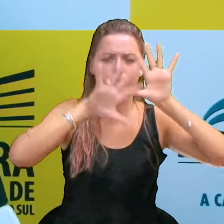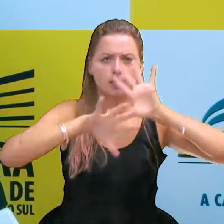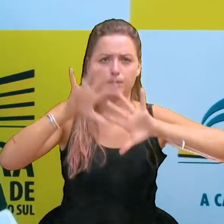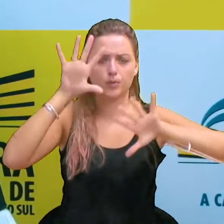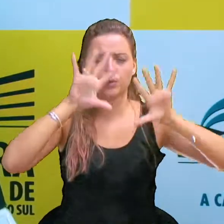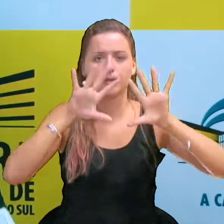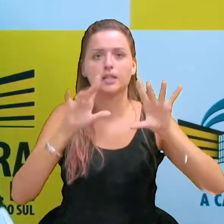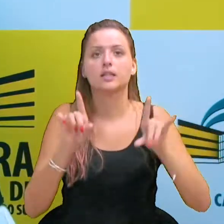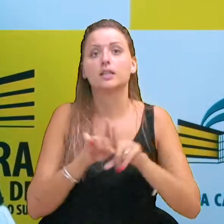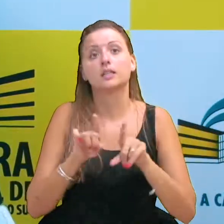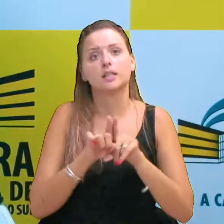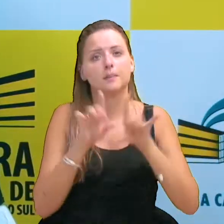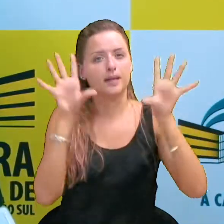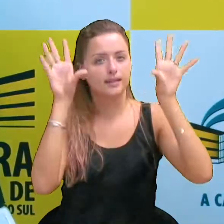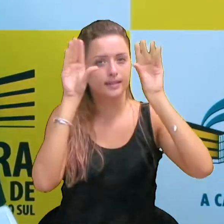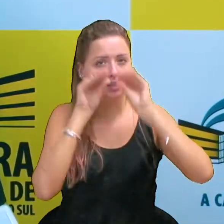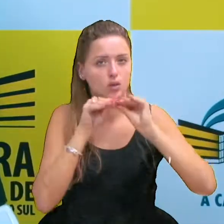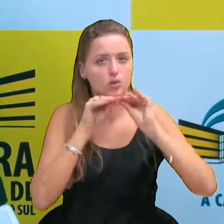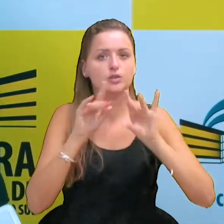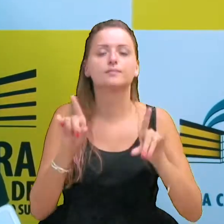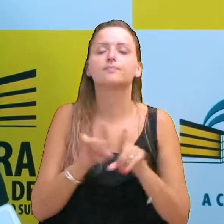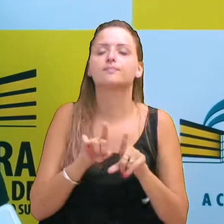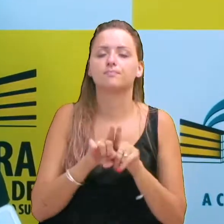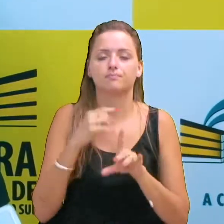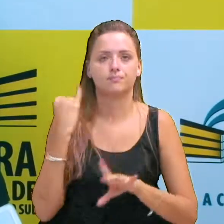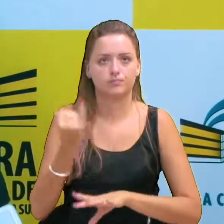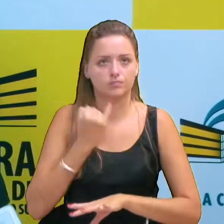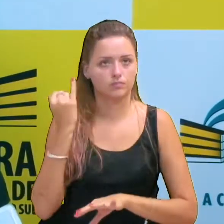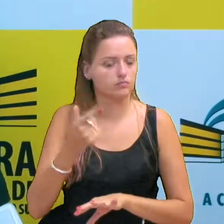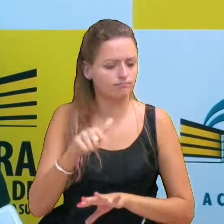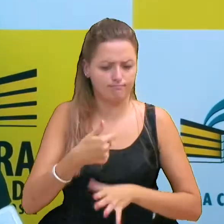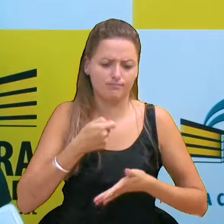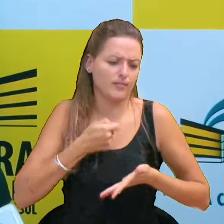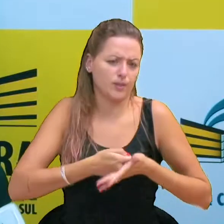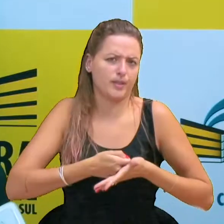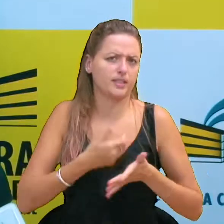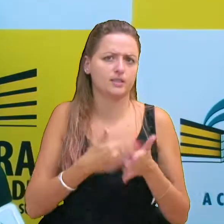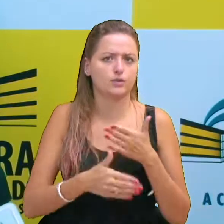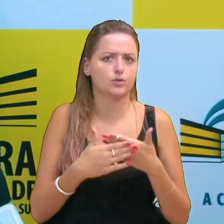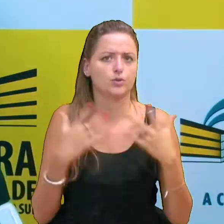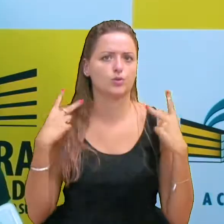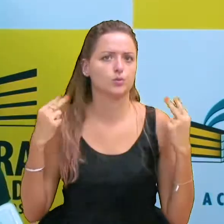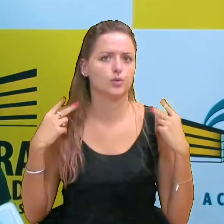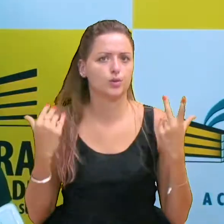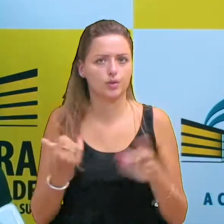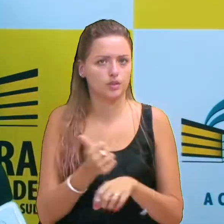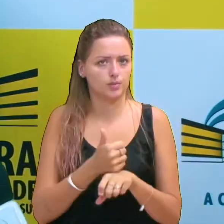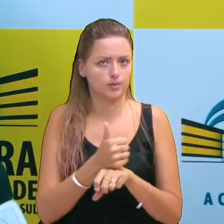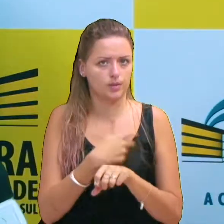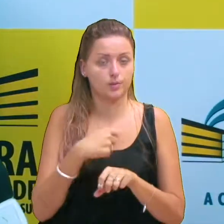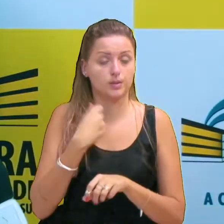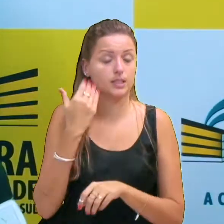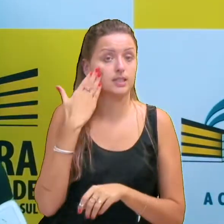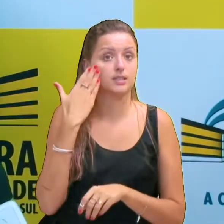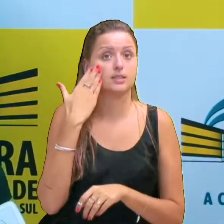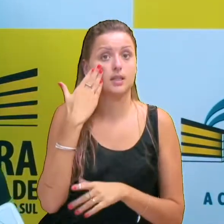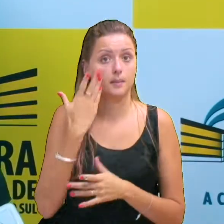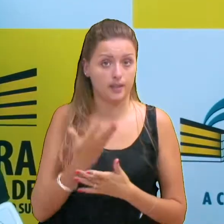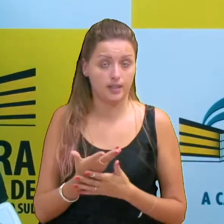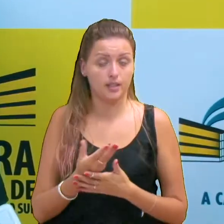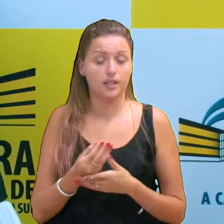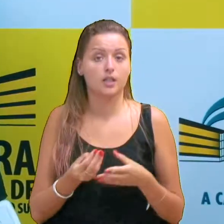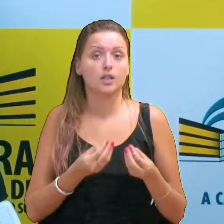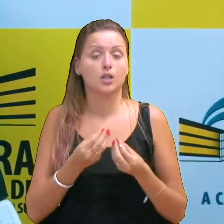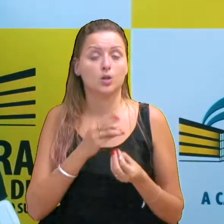crepúsculo, no entardecer, é muito importante e, aliás, isso é a obrigação do motorista profissional, tem que saber, ele está habilitado, ele tem que